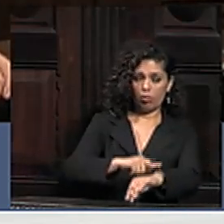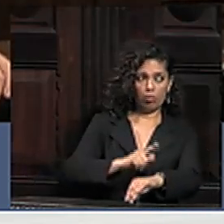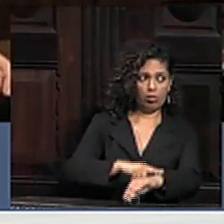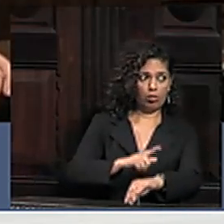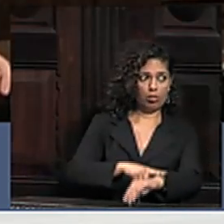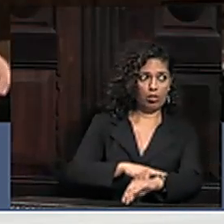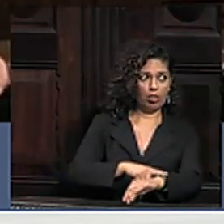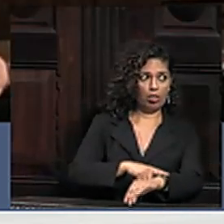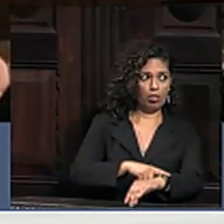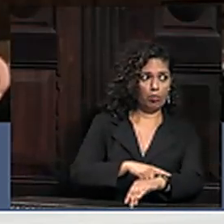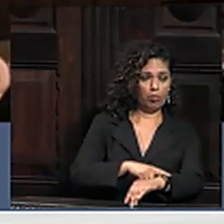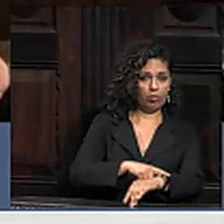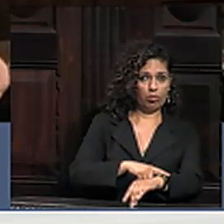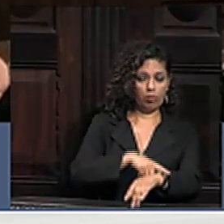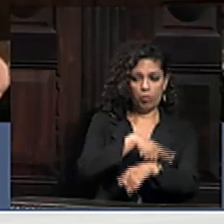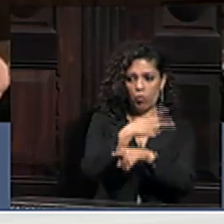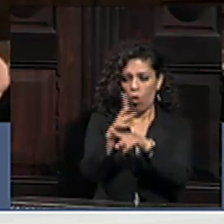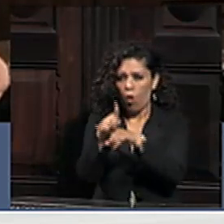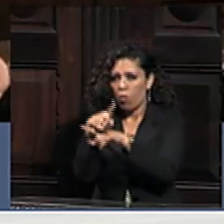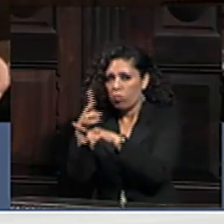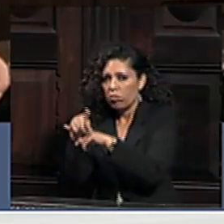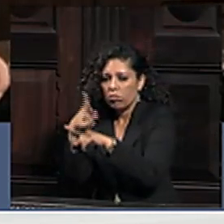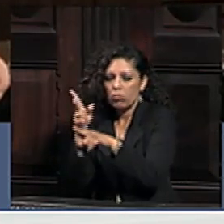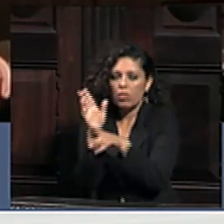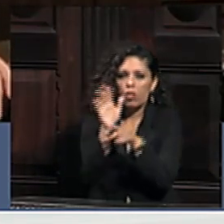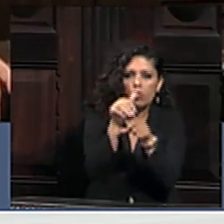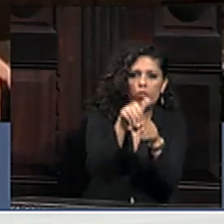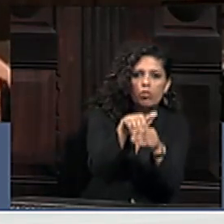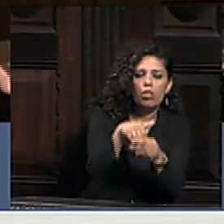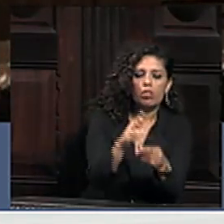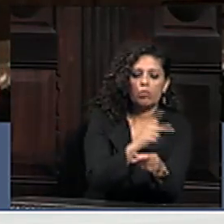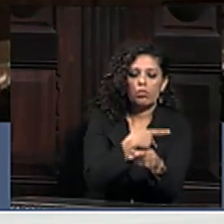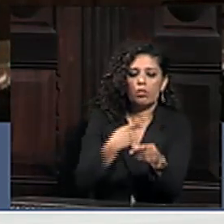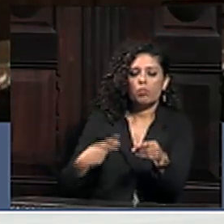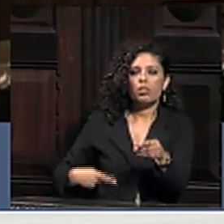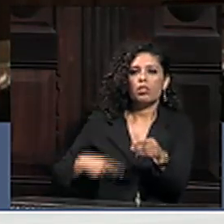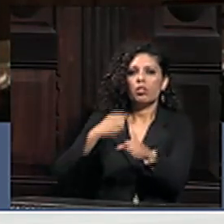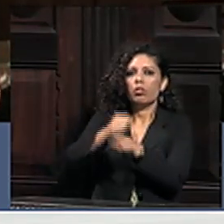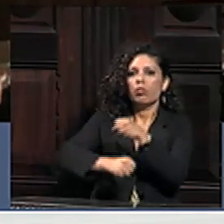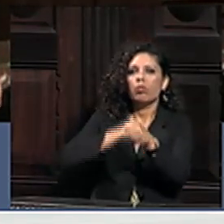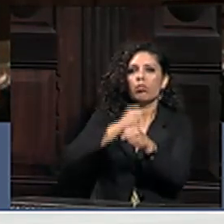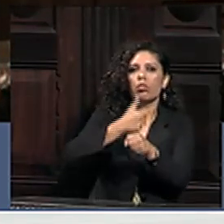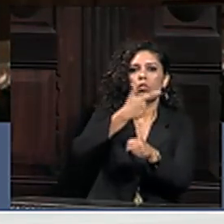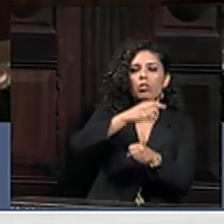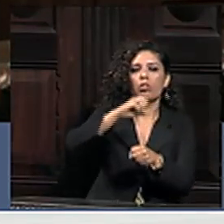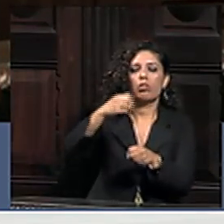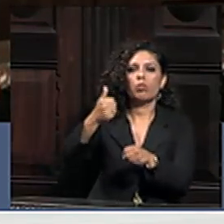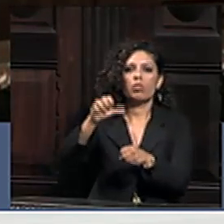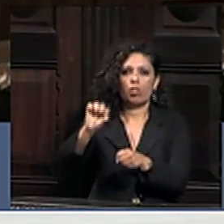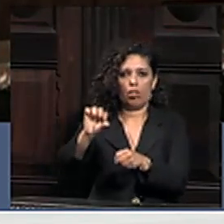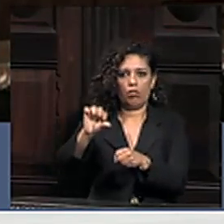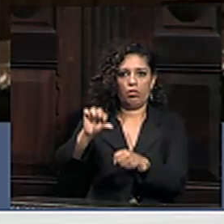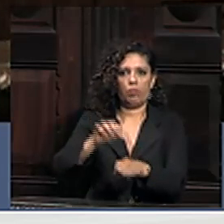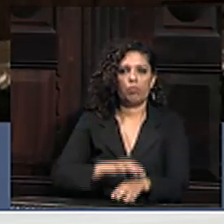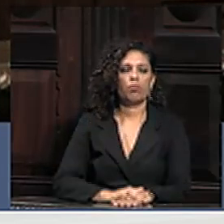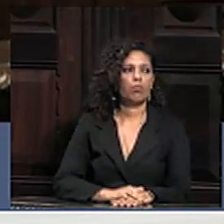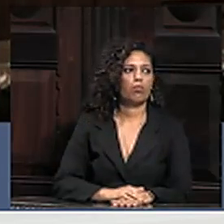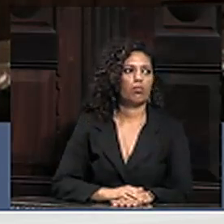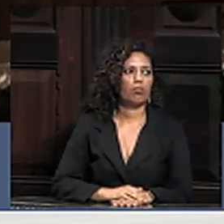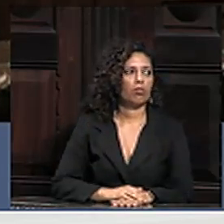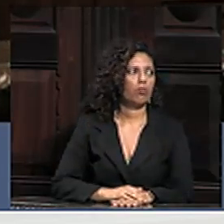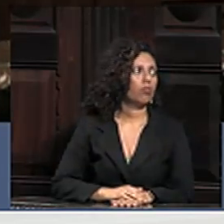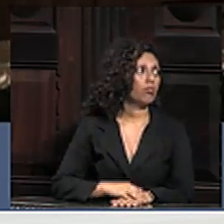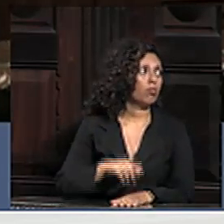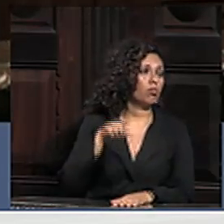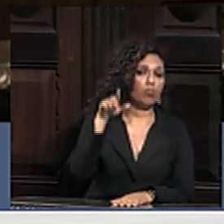de caça de votos para a presidência da Assembleia Legislativa. E o